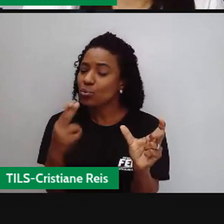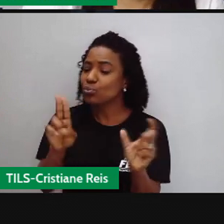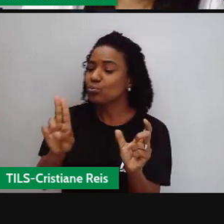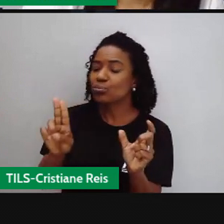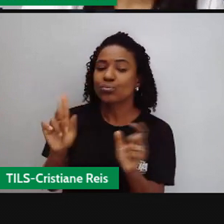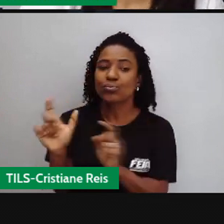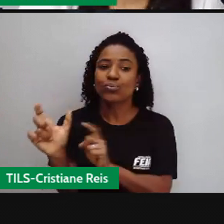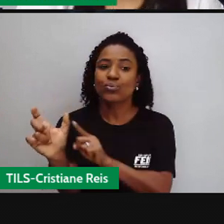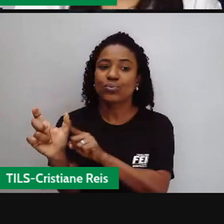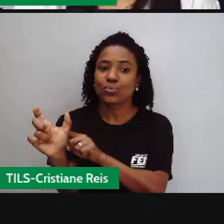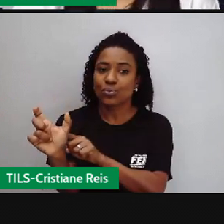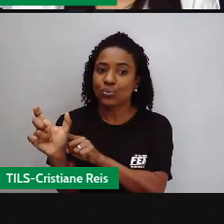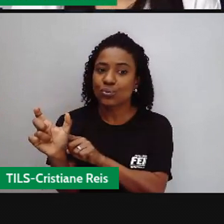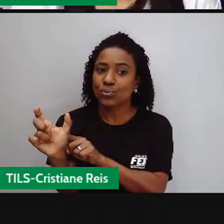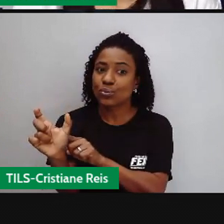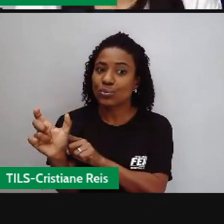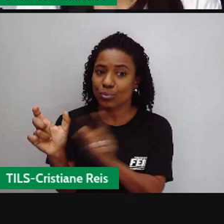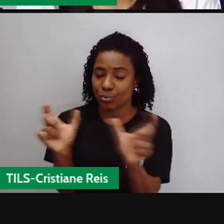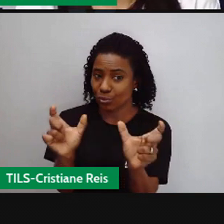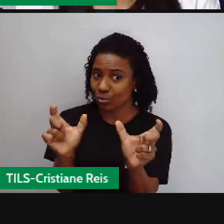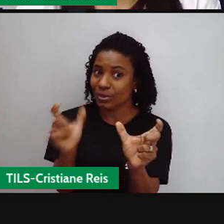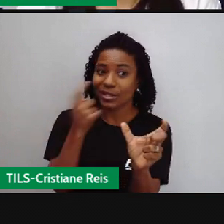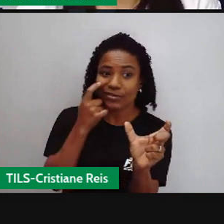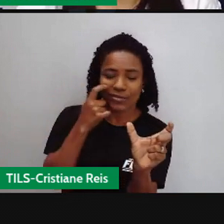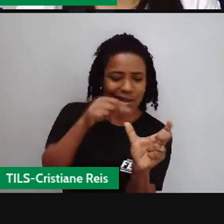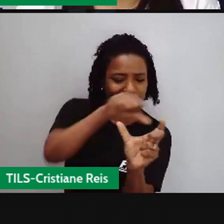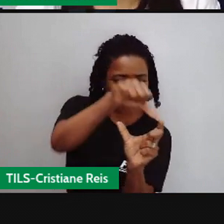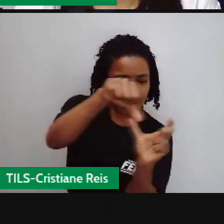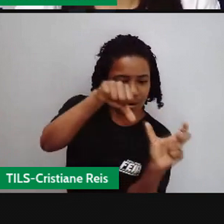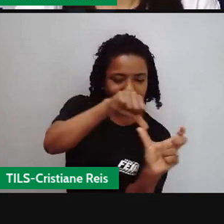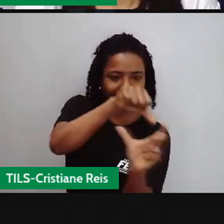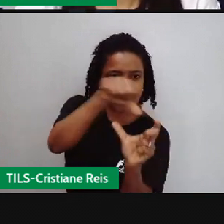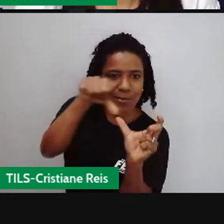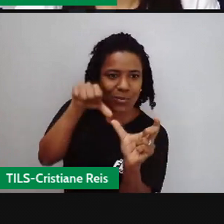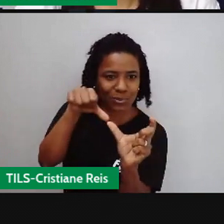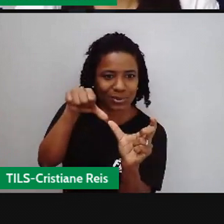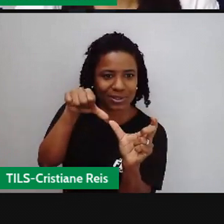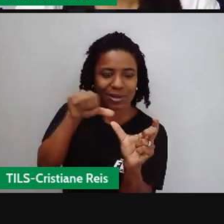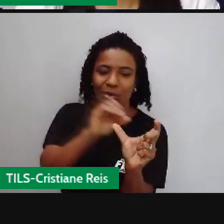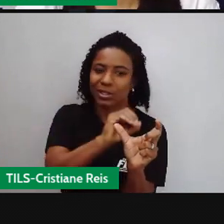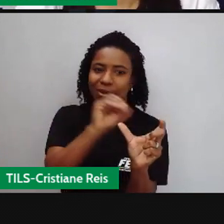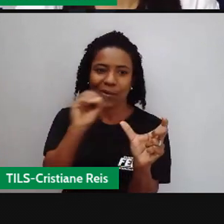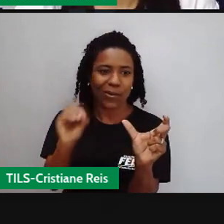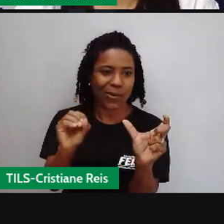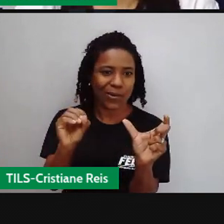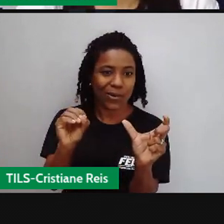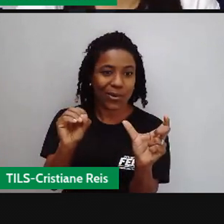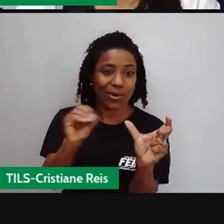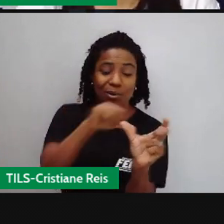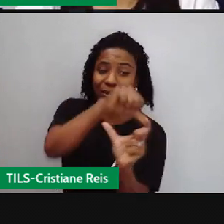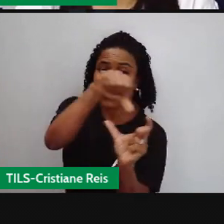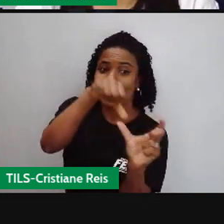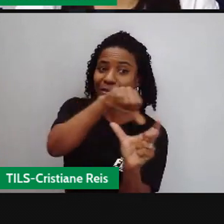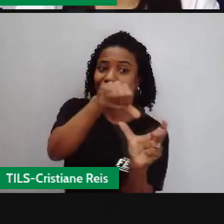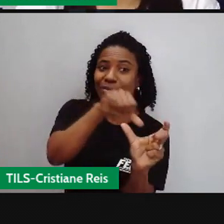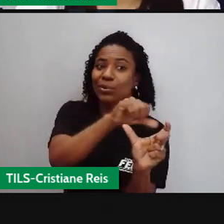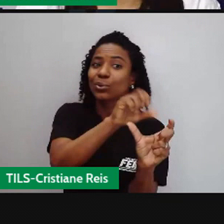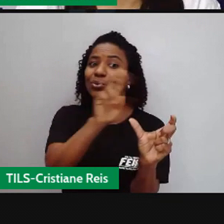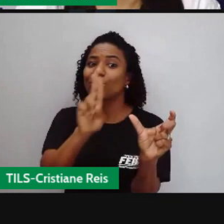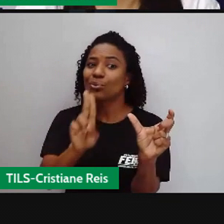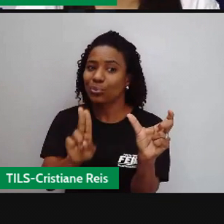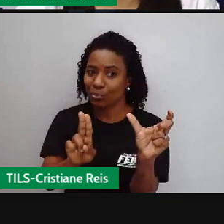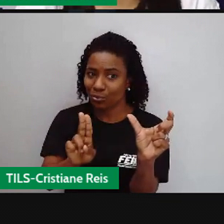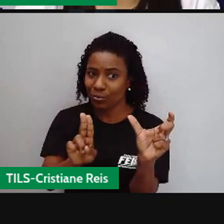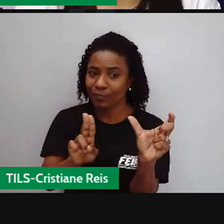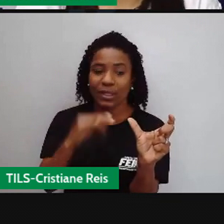escrevo com O, então ela dá seguimento a essa escrita. Então também é importante a gente observar se essa palavra surge